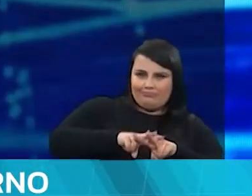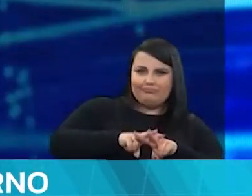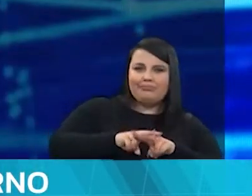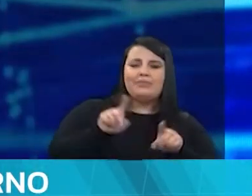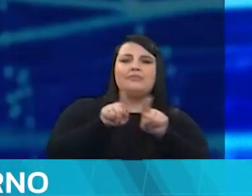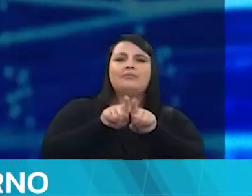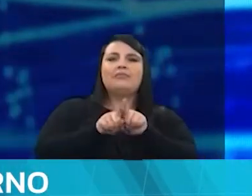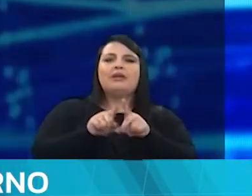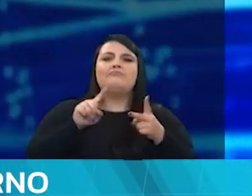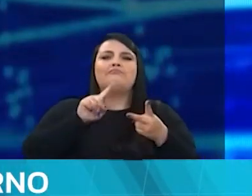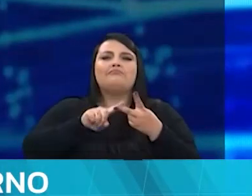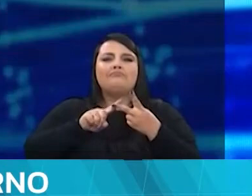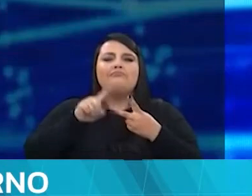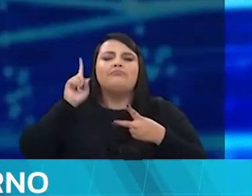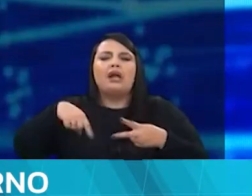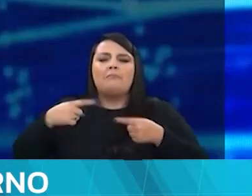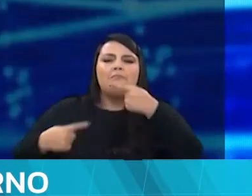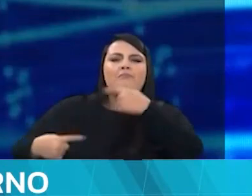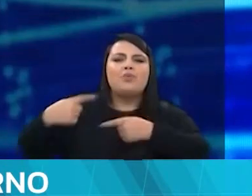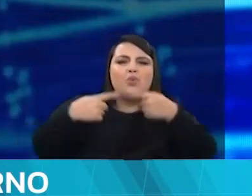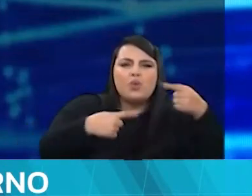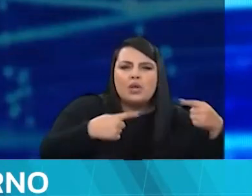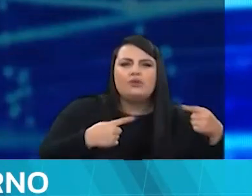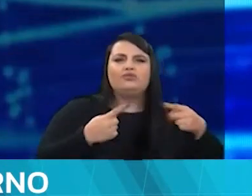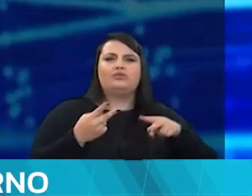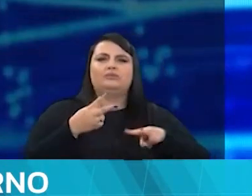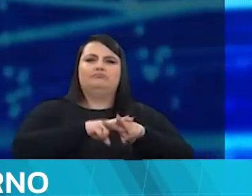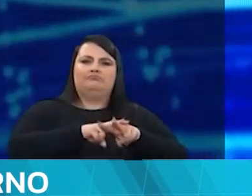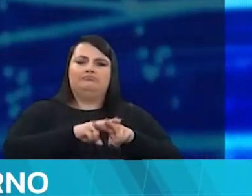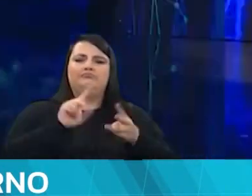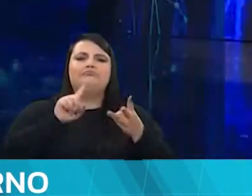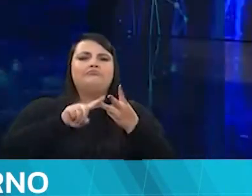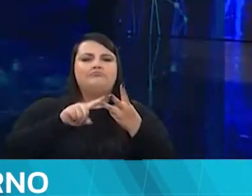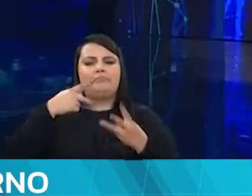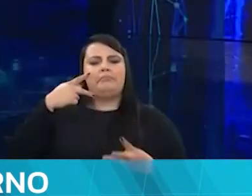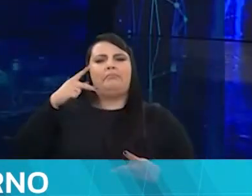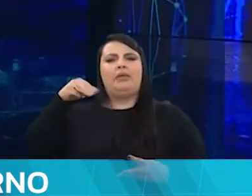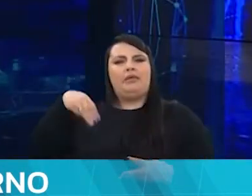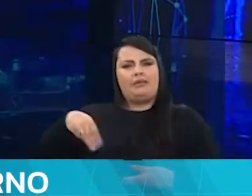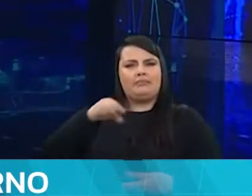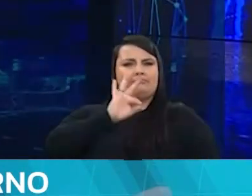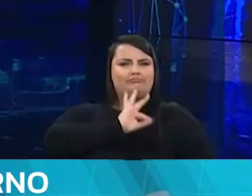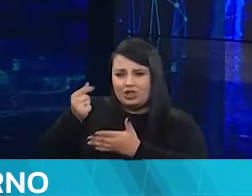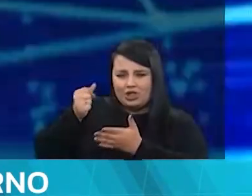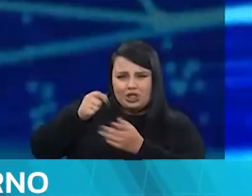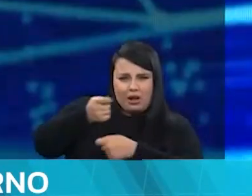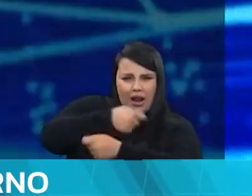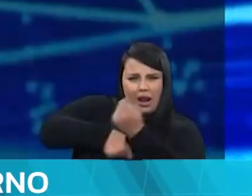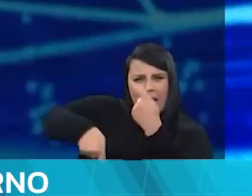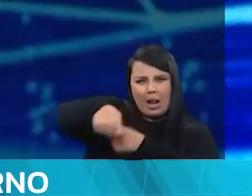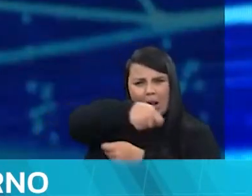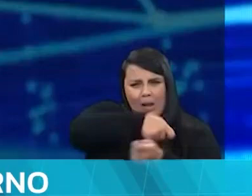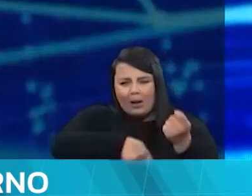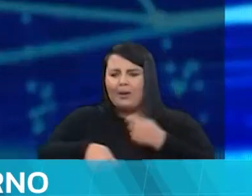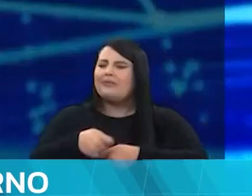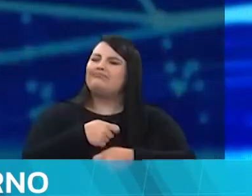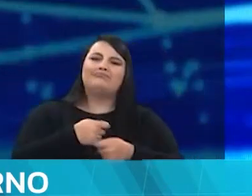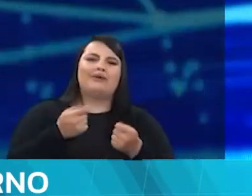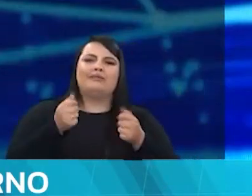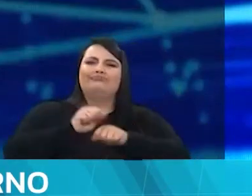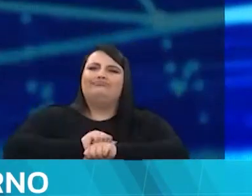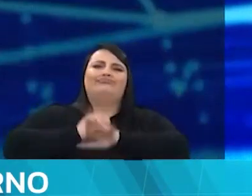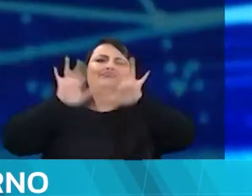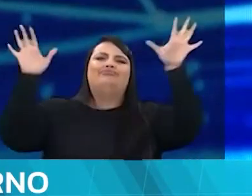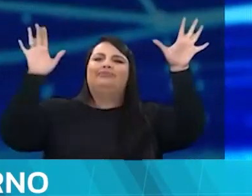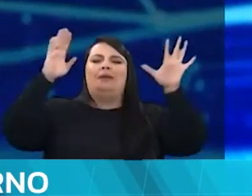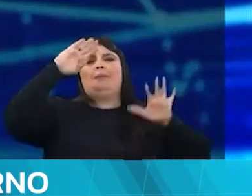Paulo, promovido pela TV Bandeirantes, na noite desta segunda-feira, foi marcada por uma discussão nacionalizada entre os candidatos Tarcísio